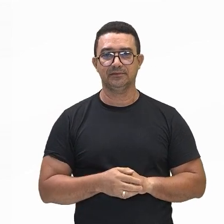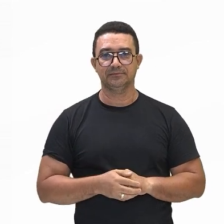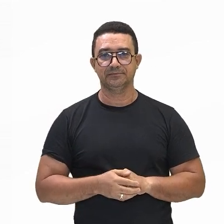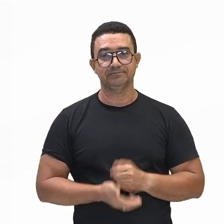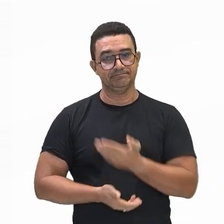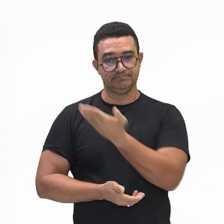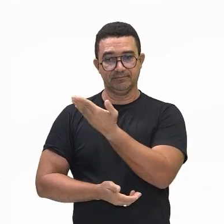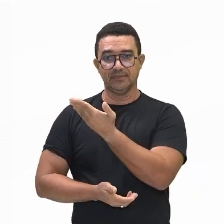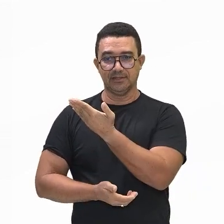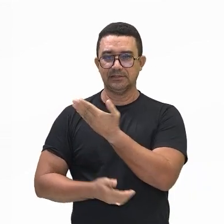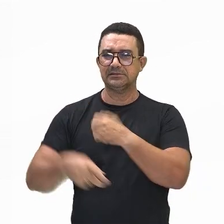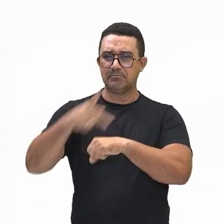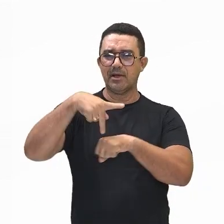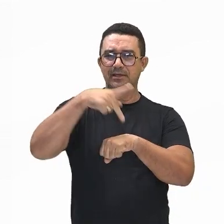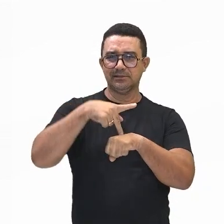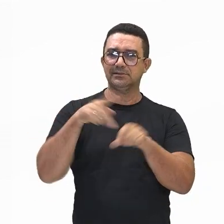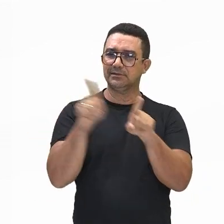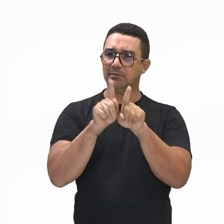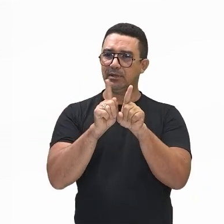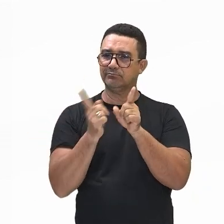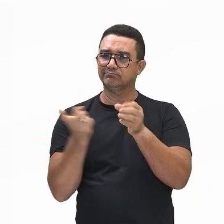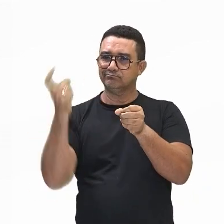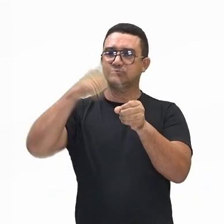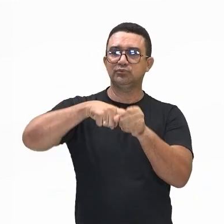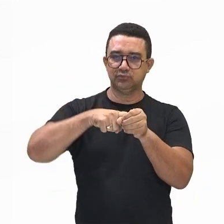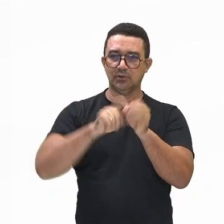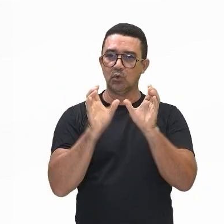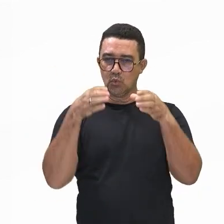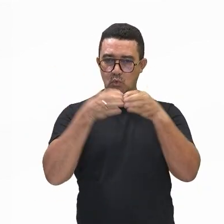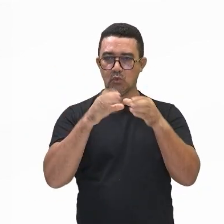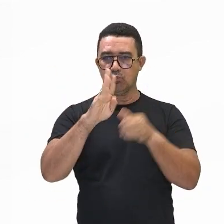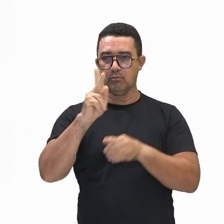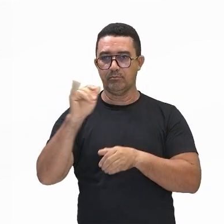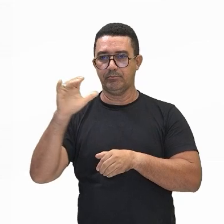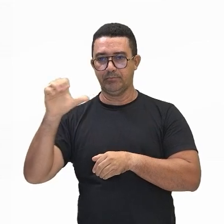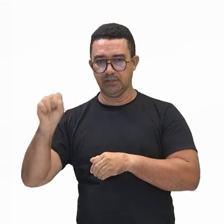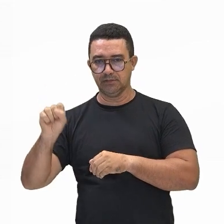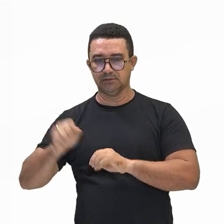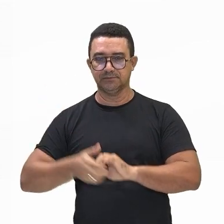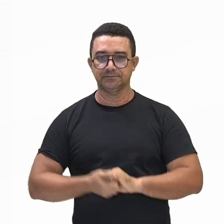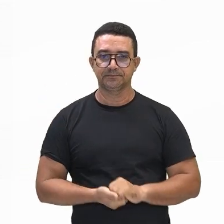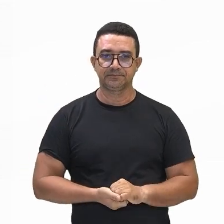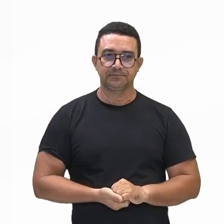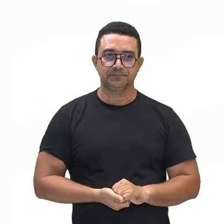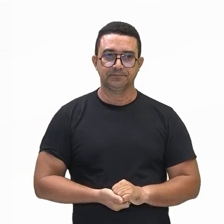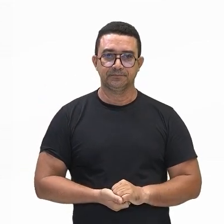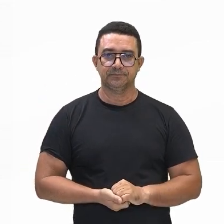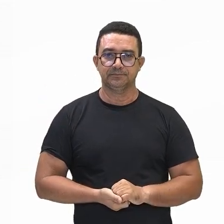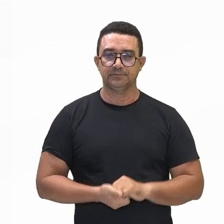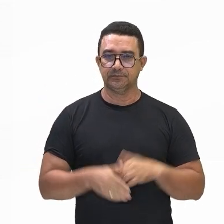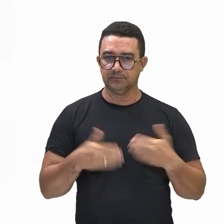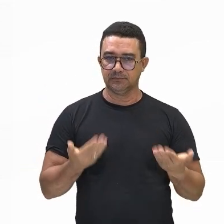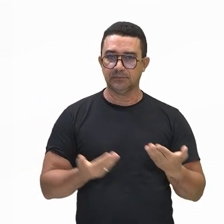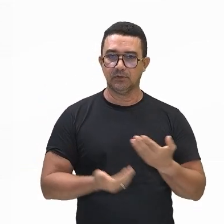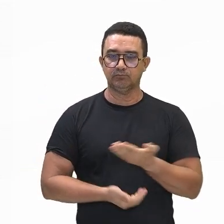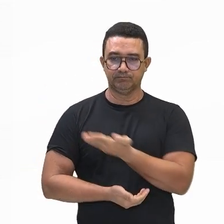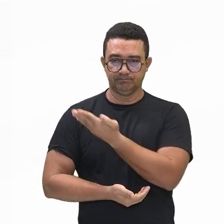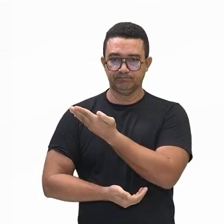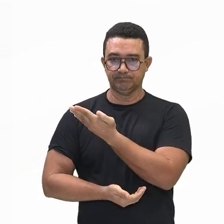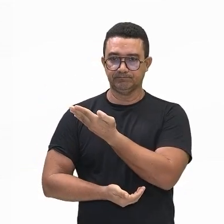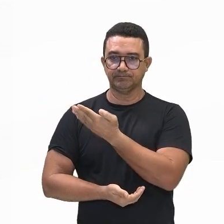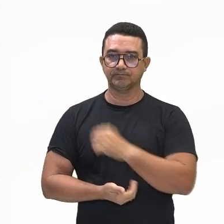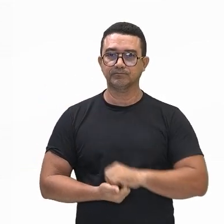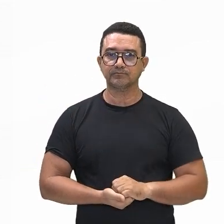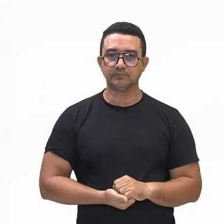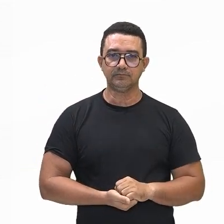Arábia Saudita e os Emirados Árabes, ok? Então, Egito, Etiópia, Irã, Arábia